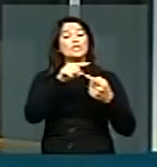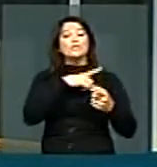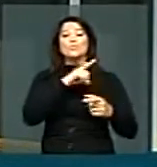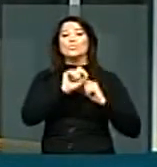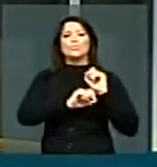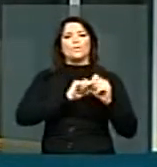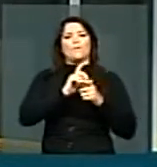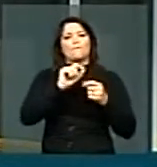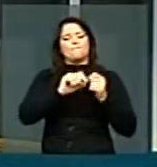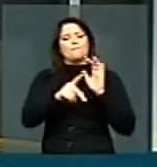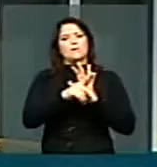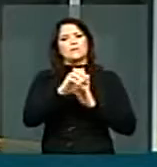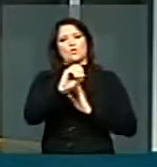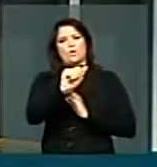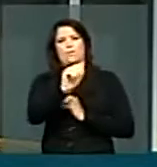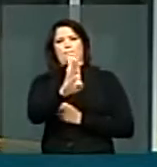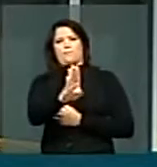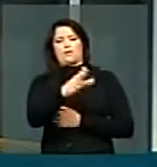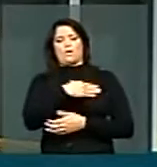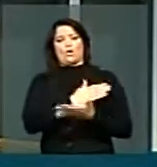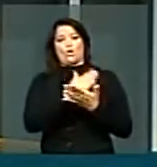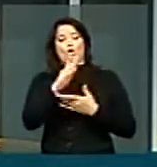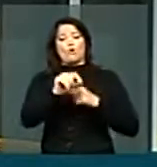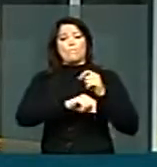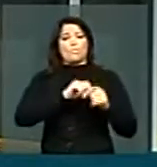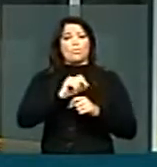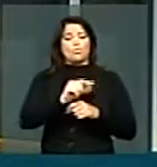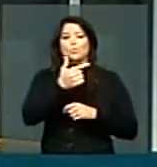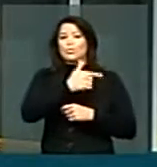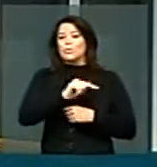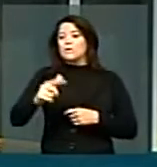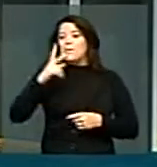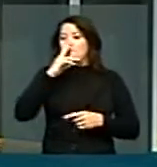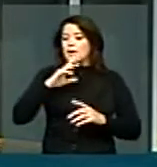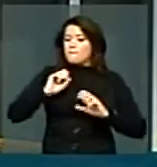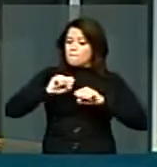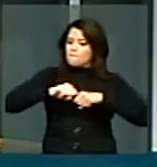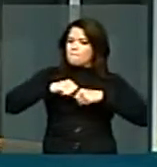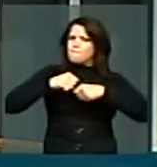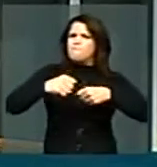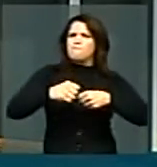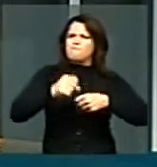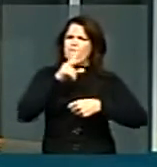fazer com que a Ordem dos Advogados do Brasil não tenha a força que